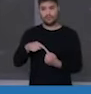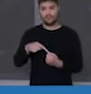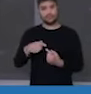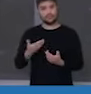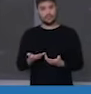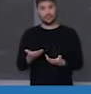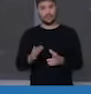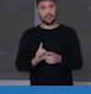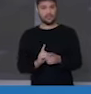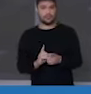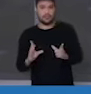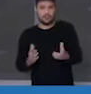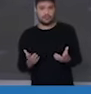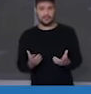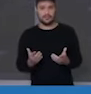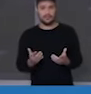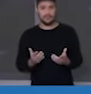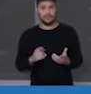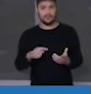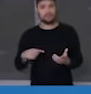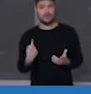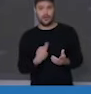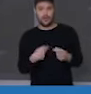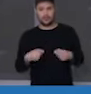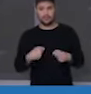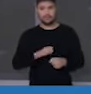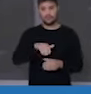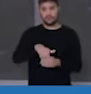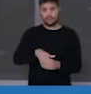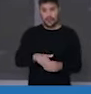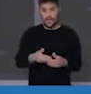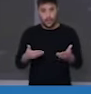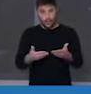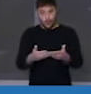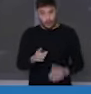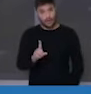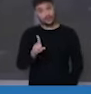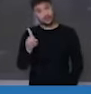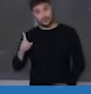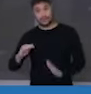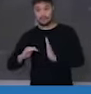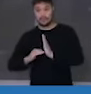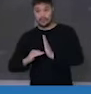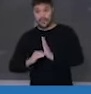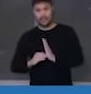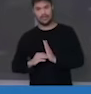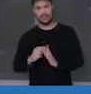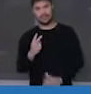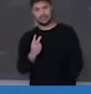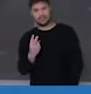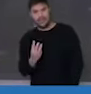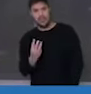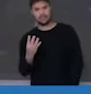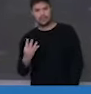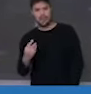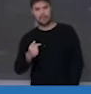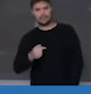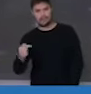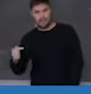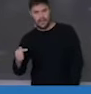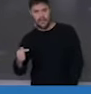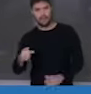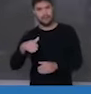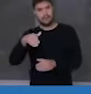eleitoral. É indispensável que nós votemos agora para que o Senado Federal tenha 3-4 semanas para apreciar o